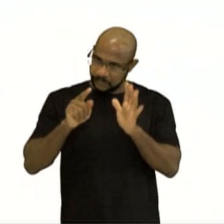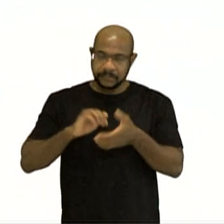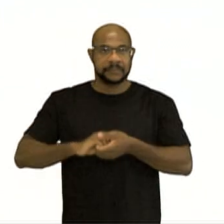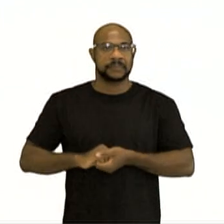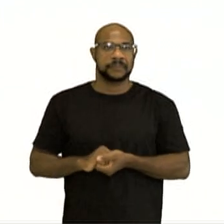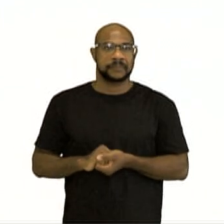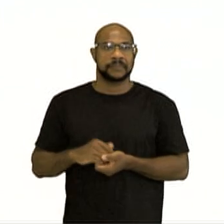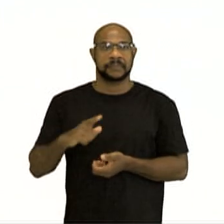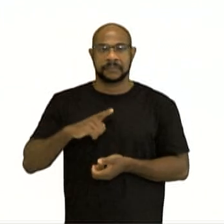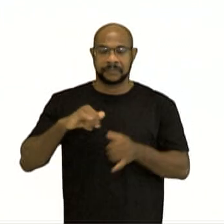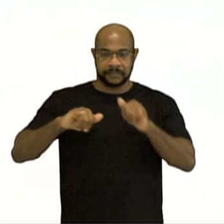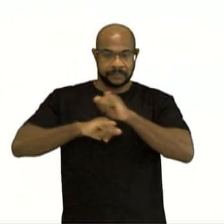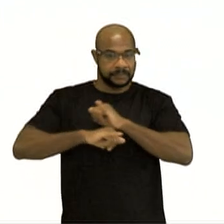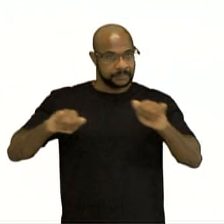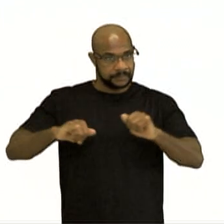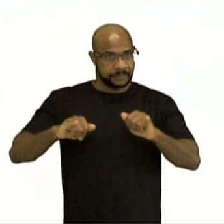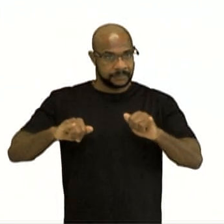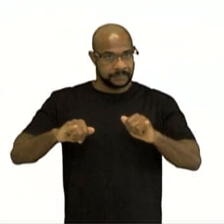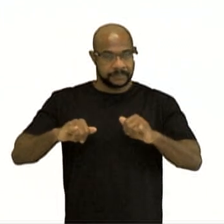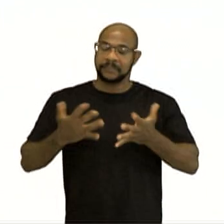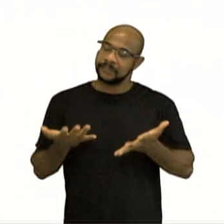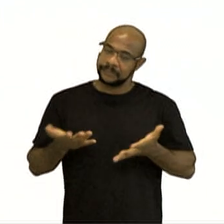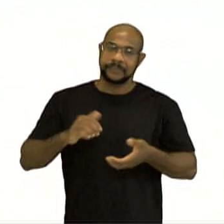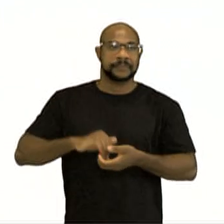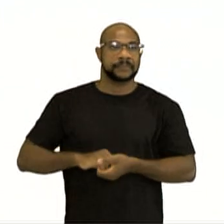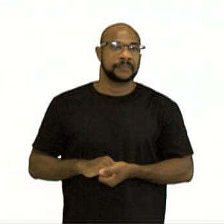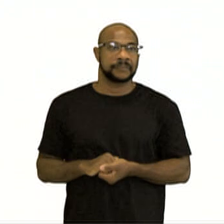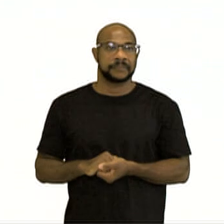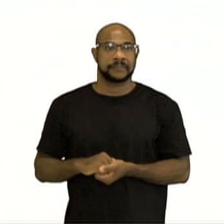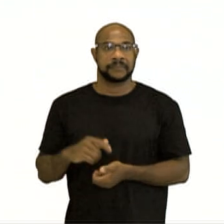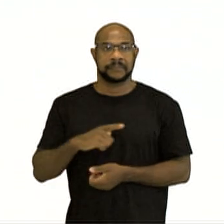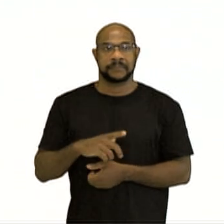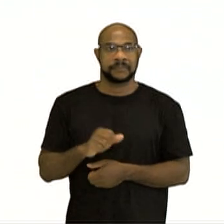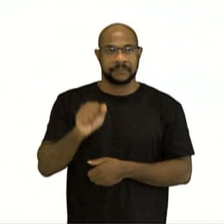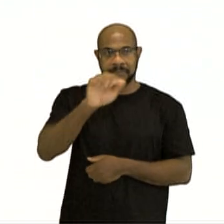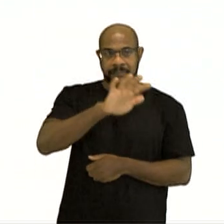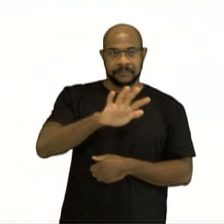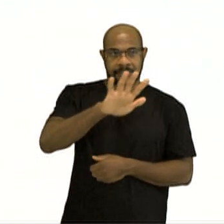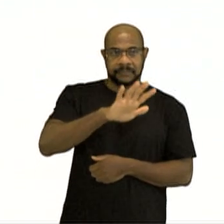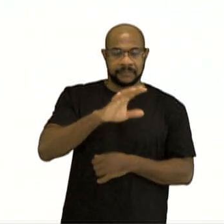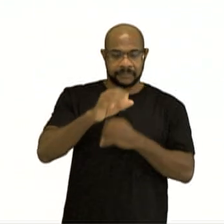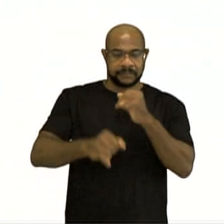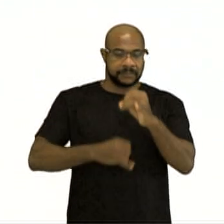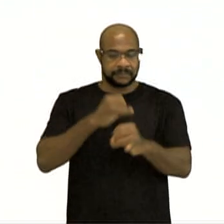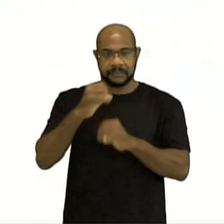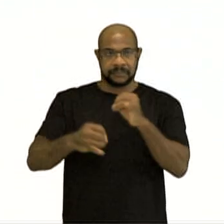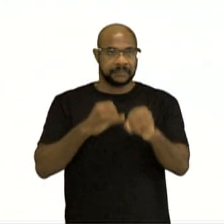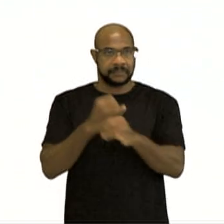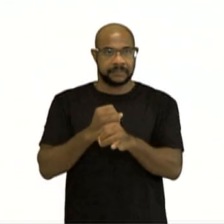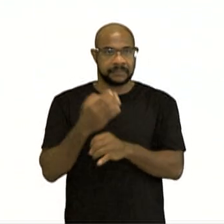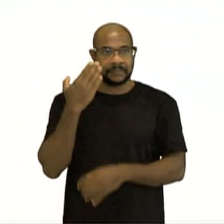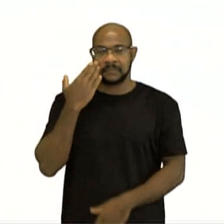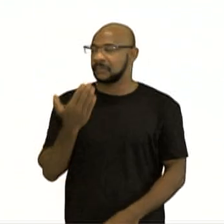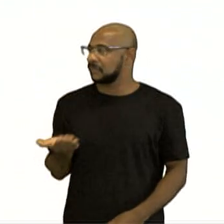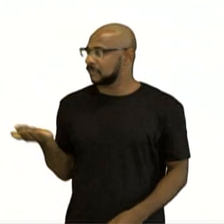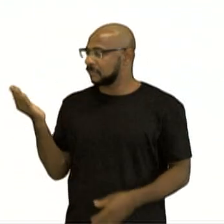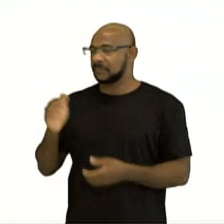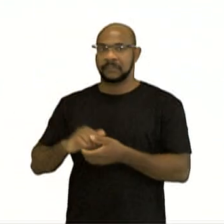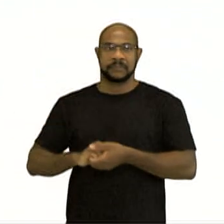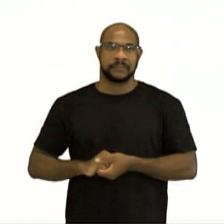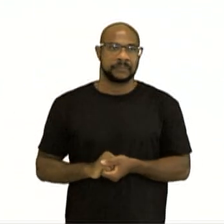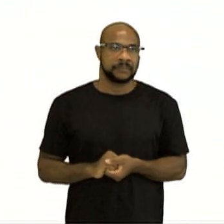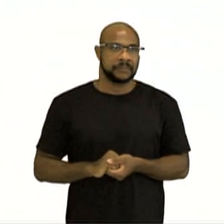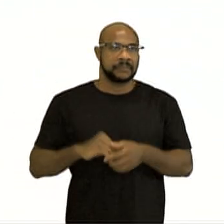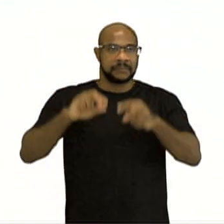que traz uma mensagem é considerado um texto. Então aqui eu tenho da internet, do Times of Israel, então deve